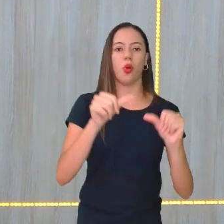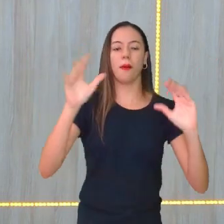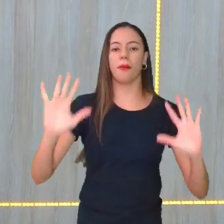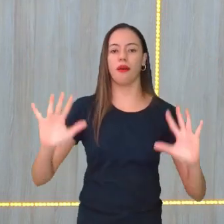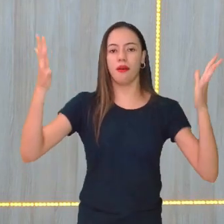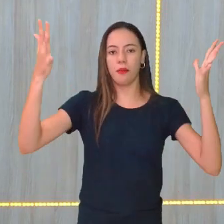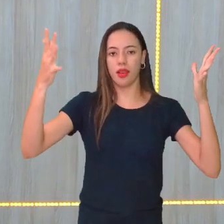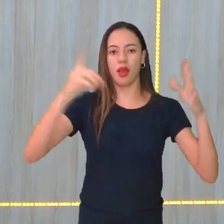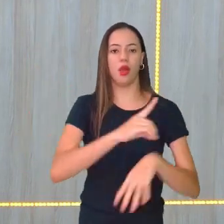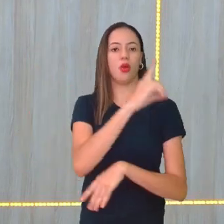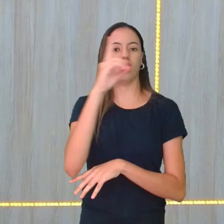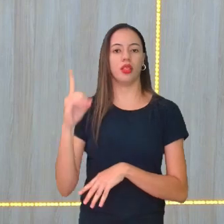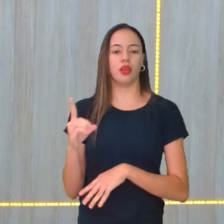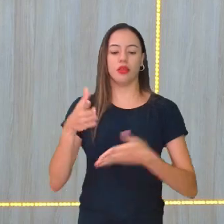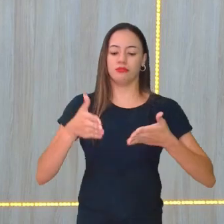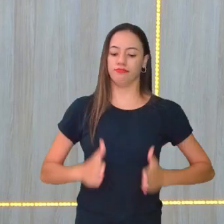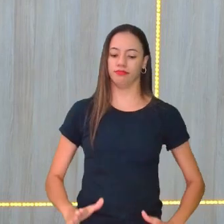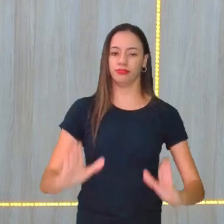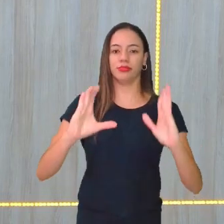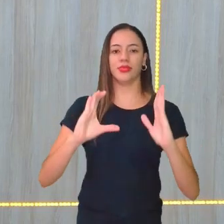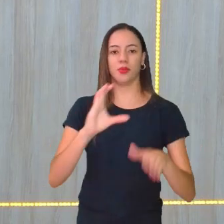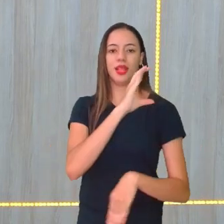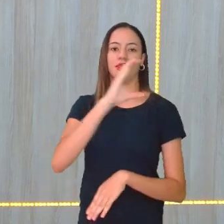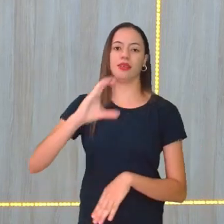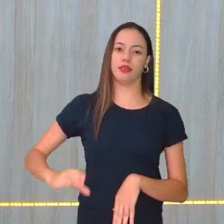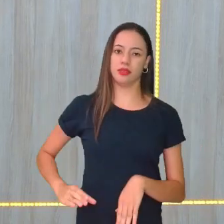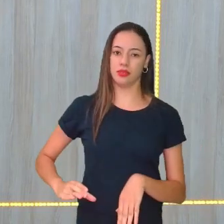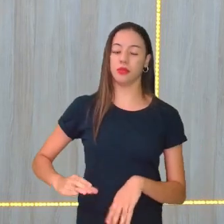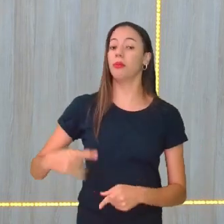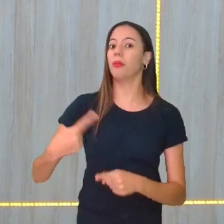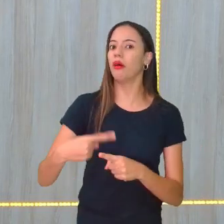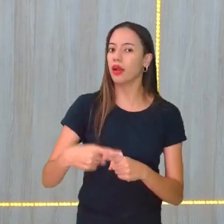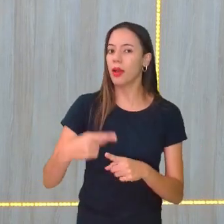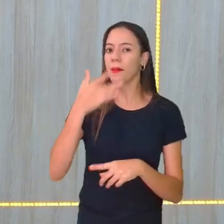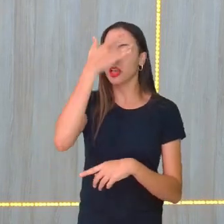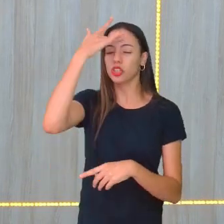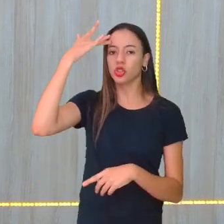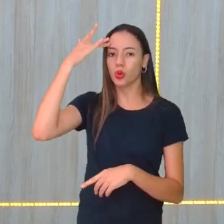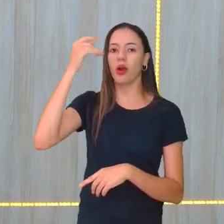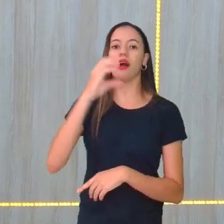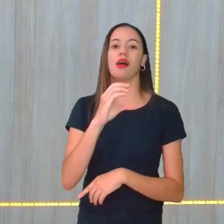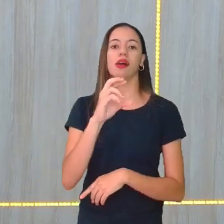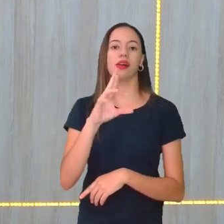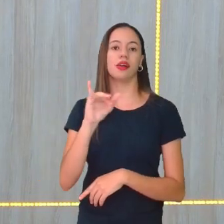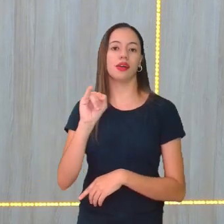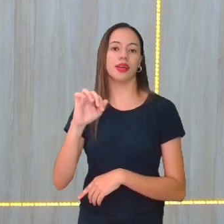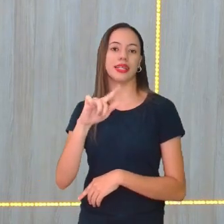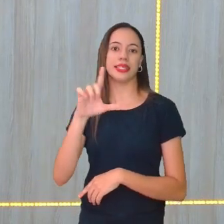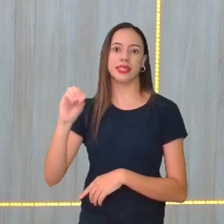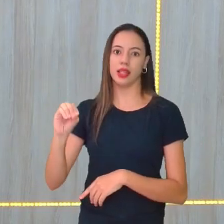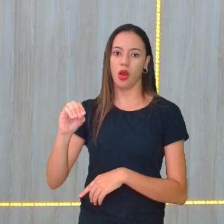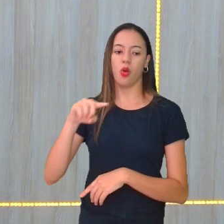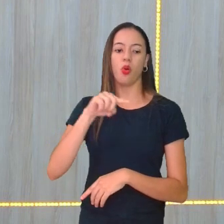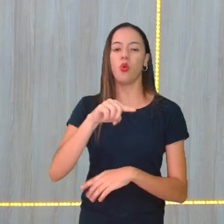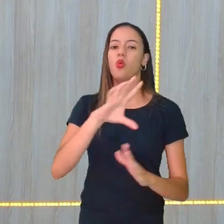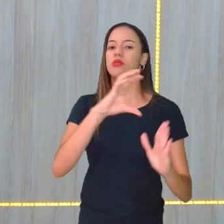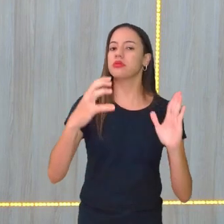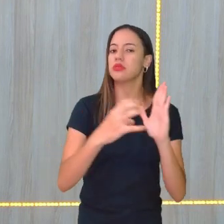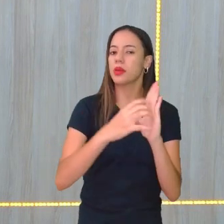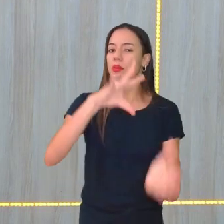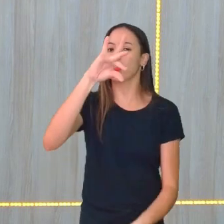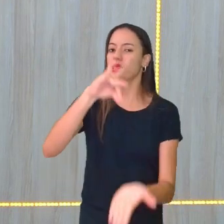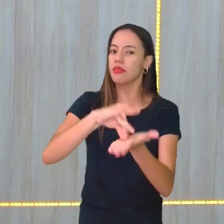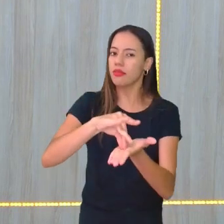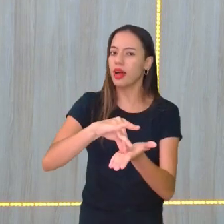do nascimento de Cristo, que para os cristãos, uma das simbologias utilizadas, né, para